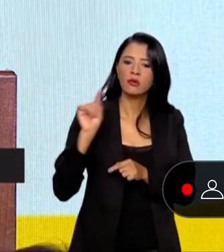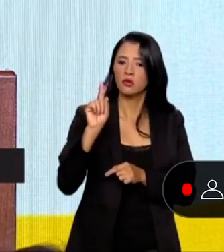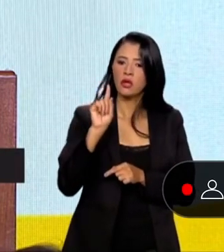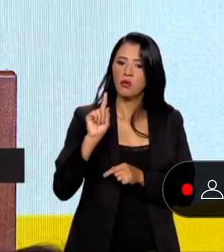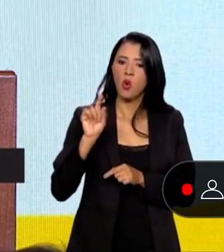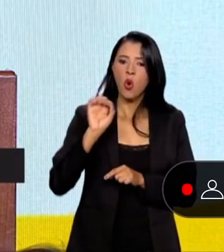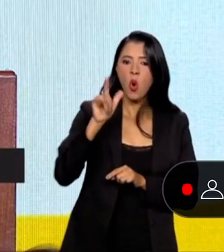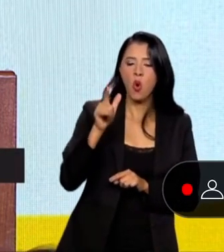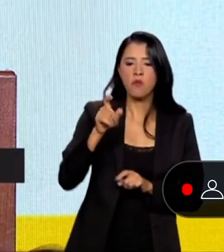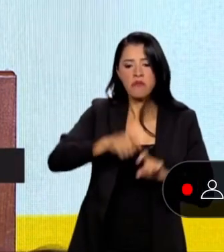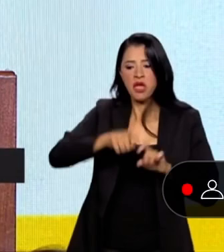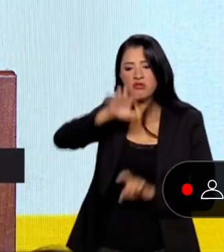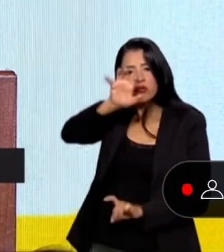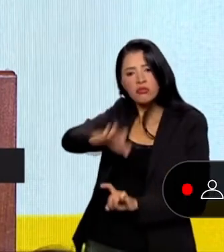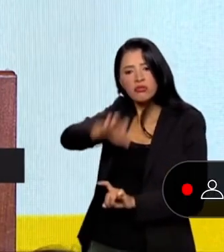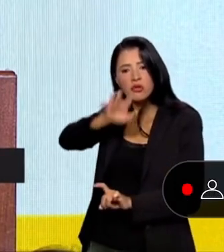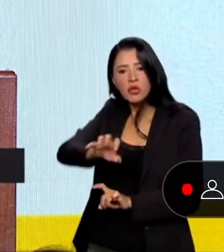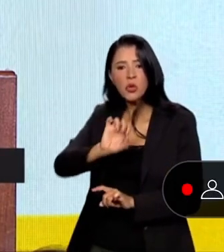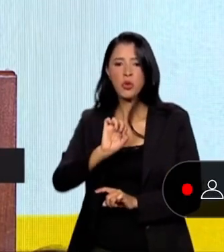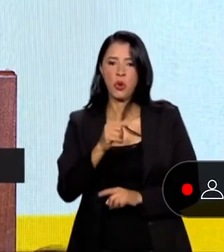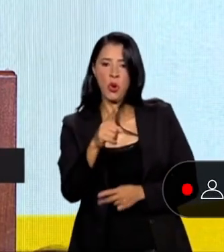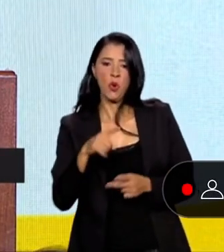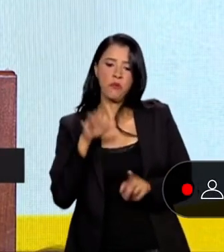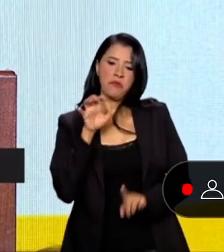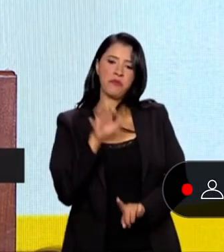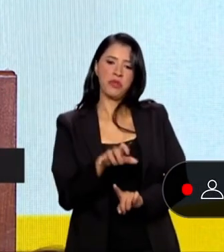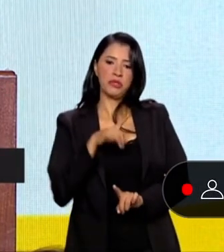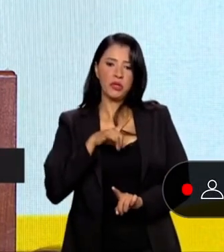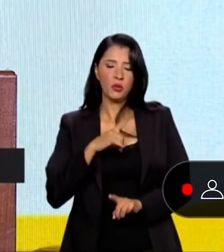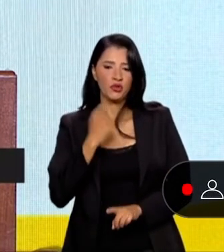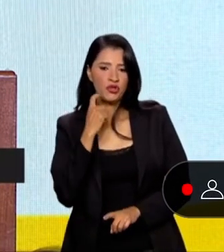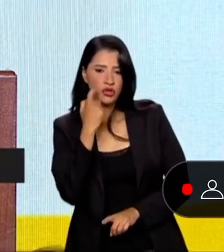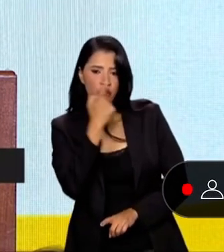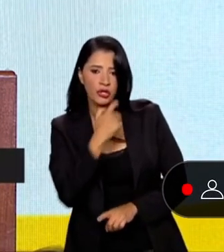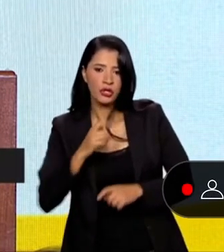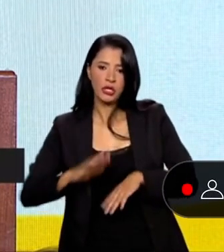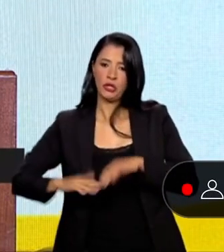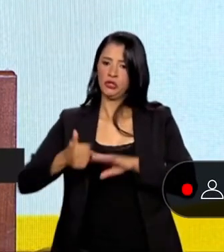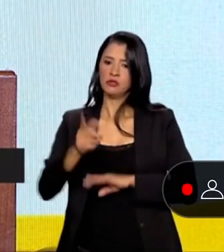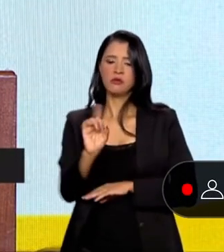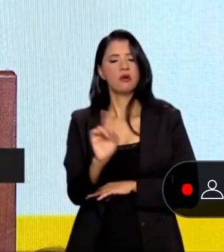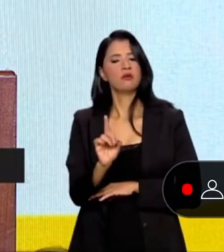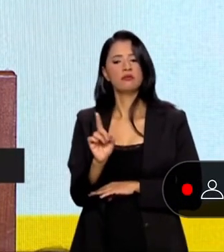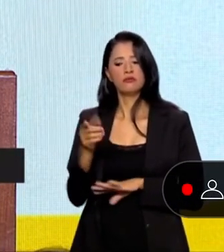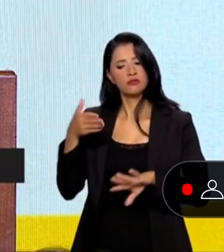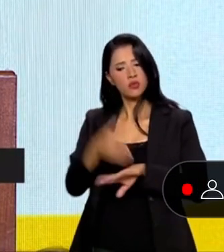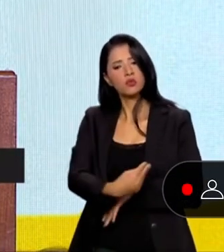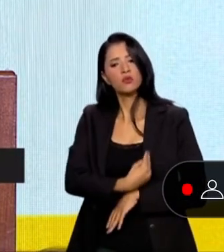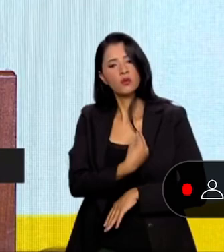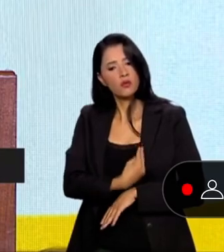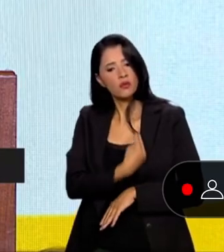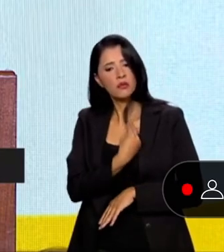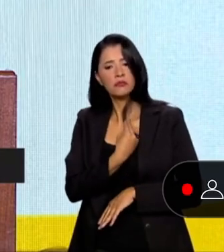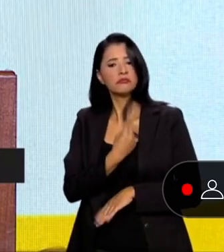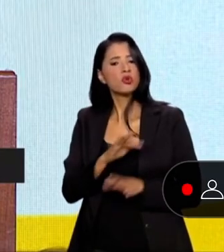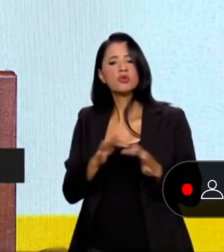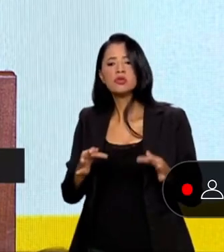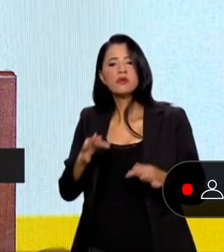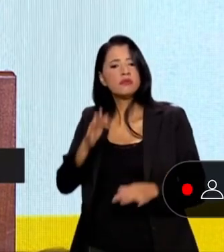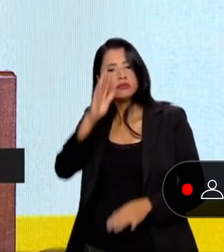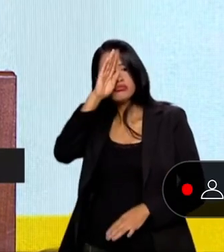pressão de médicos, você não está aqui por pressão de dentista, você está aqui pura e